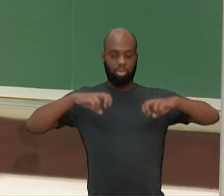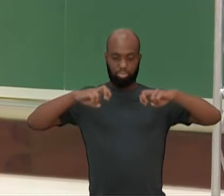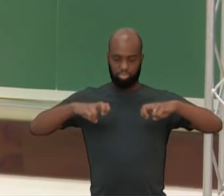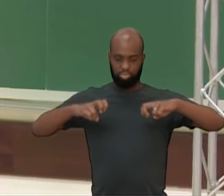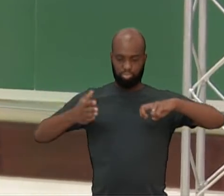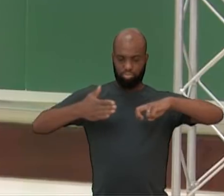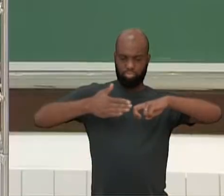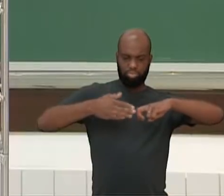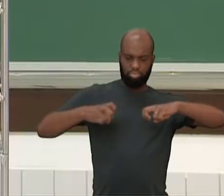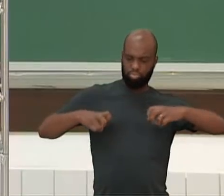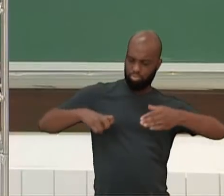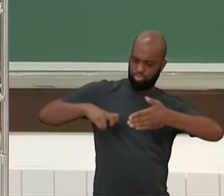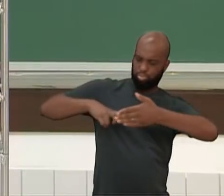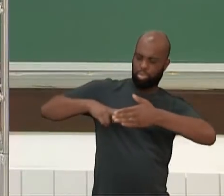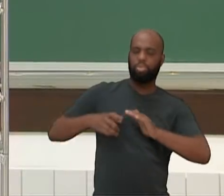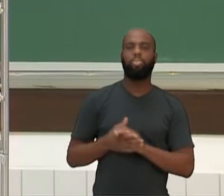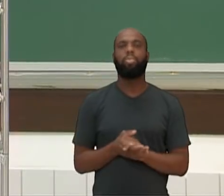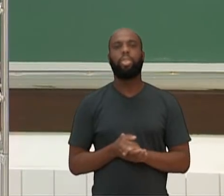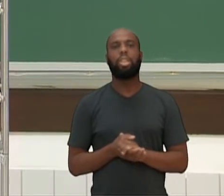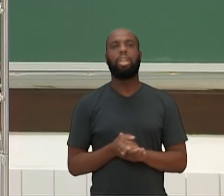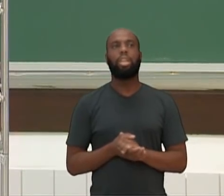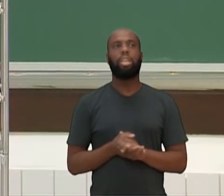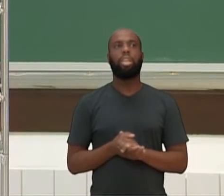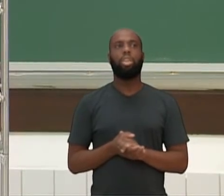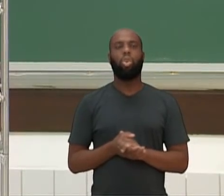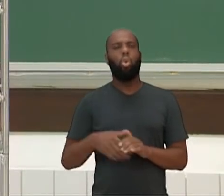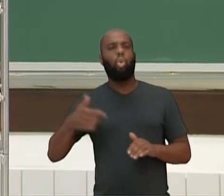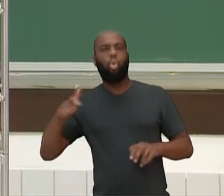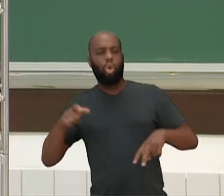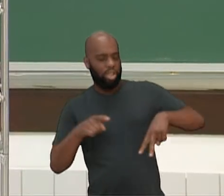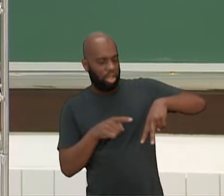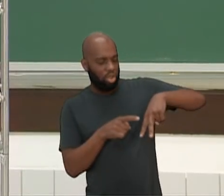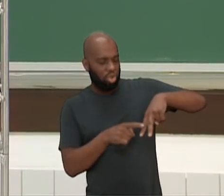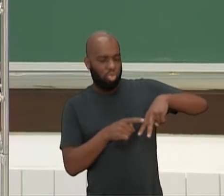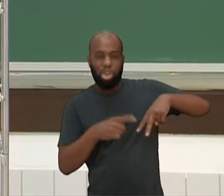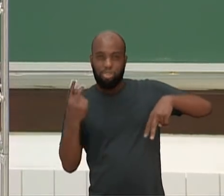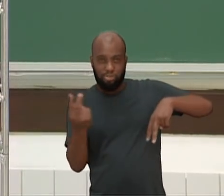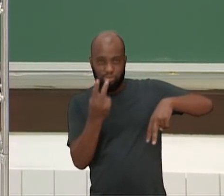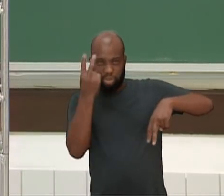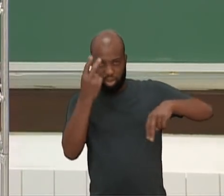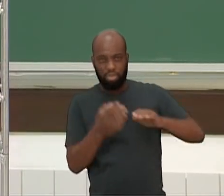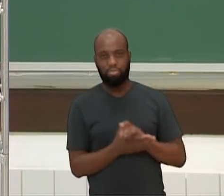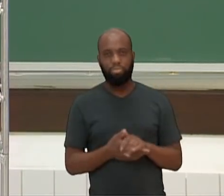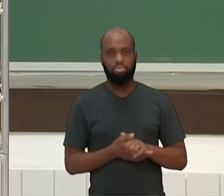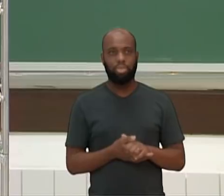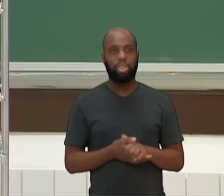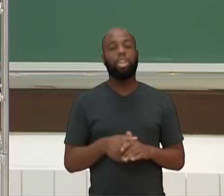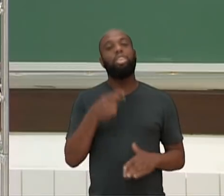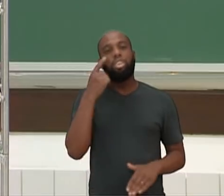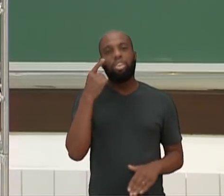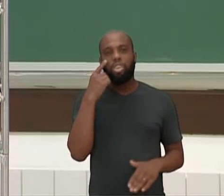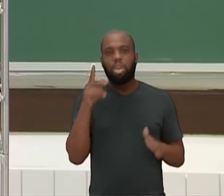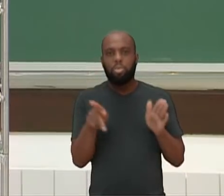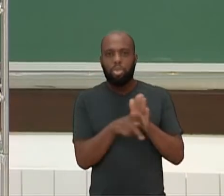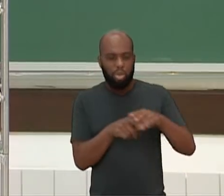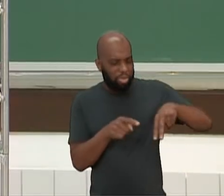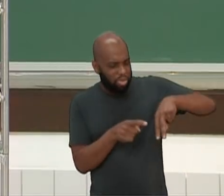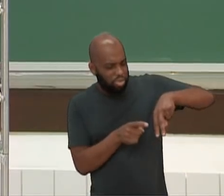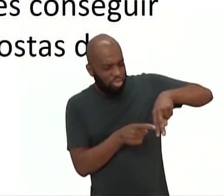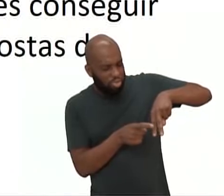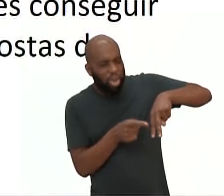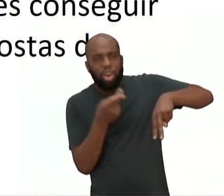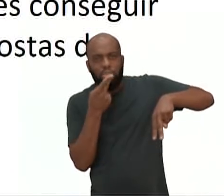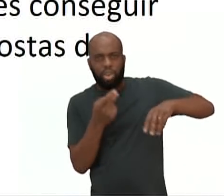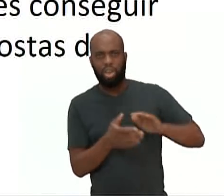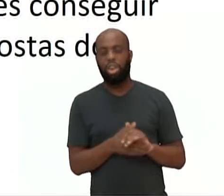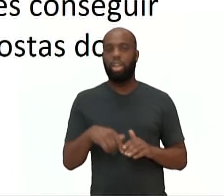joelho. Segundo, joelho valioso. Ó, você vê que eles focam bastante nessa parte do joelho, né?